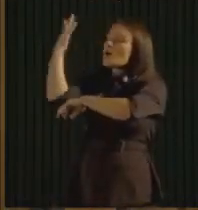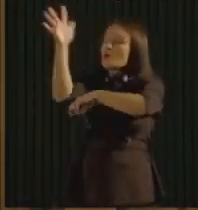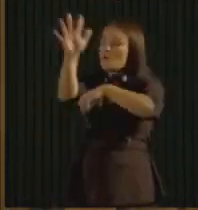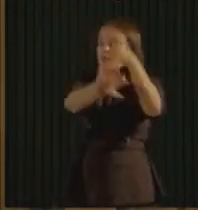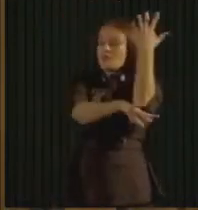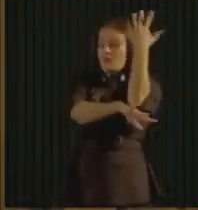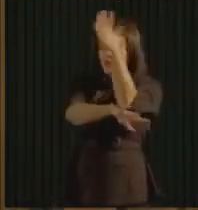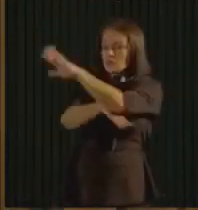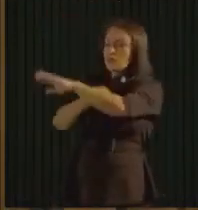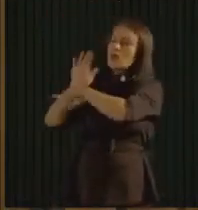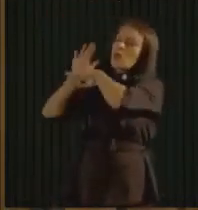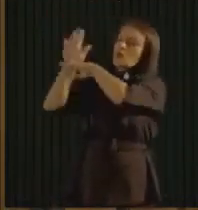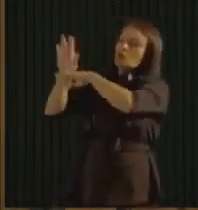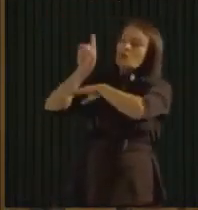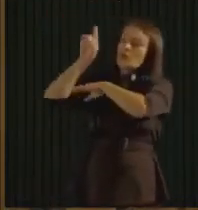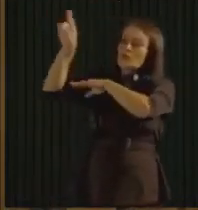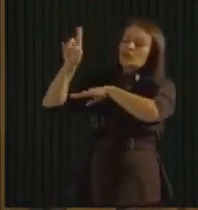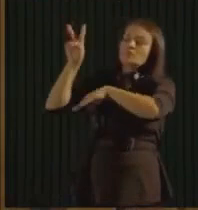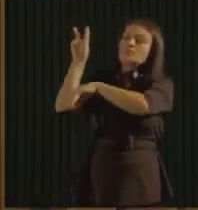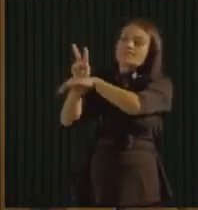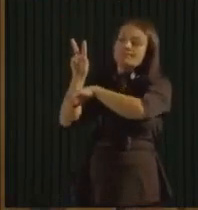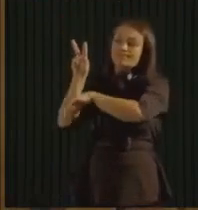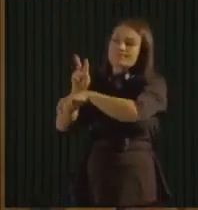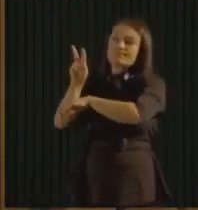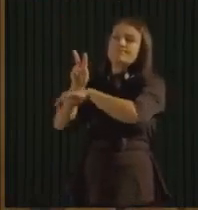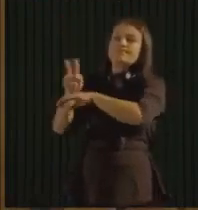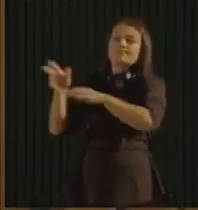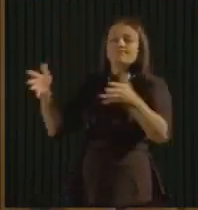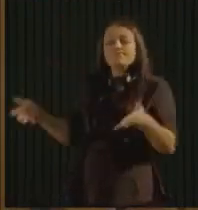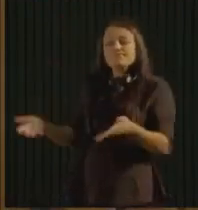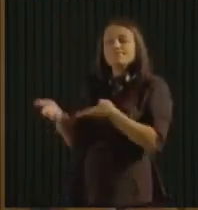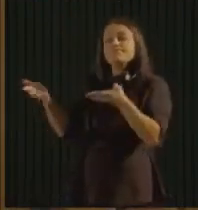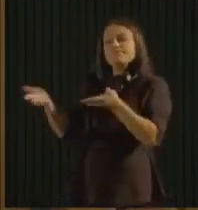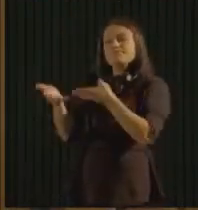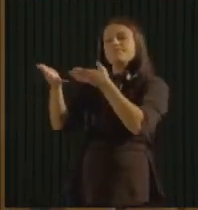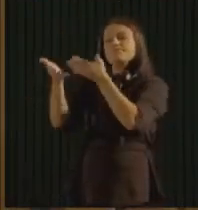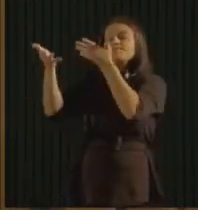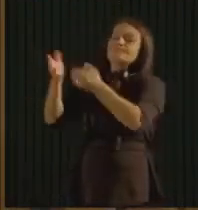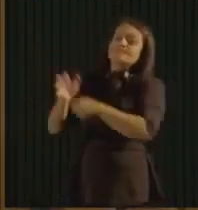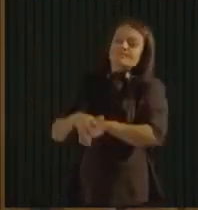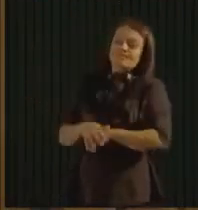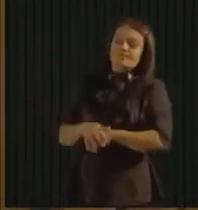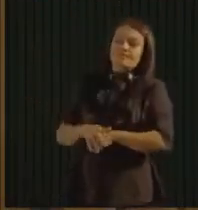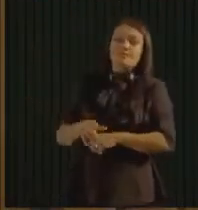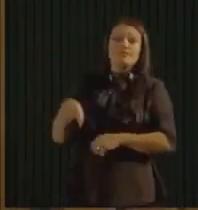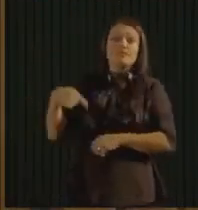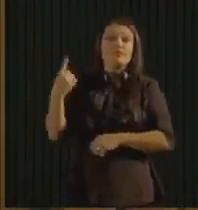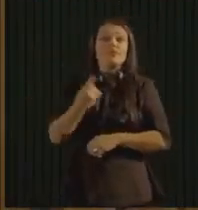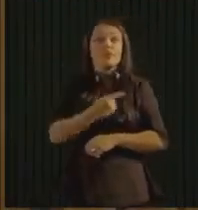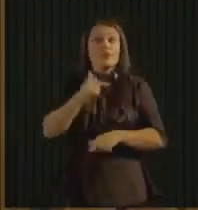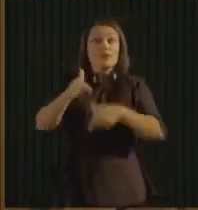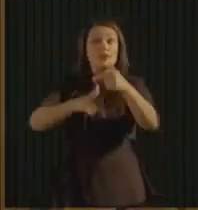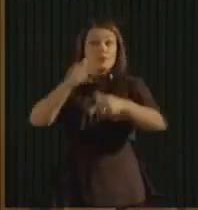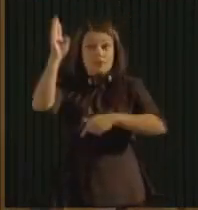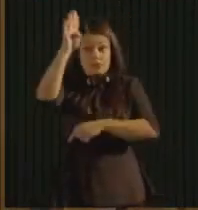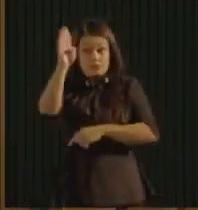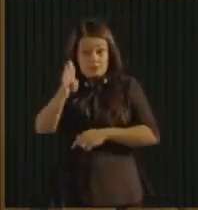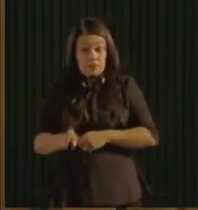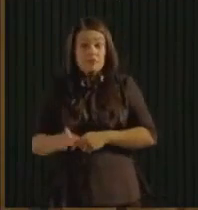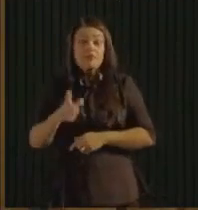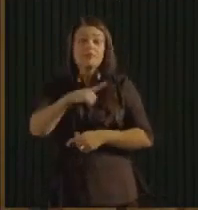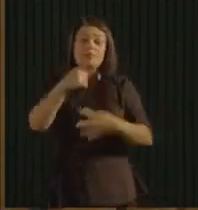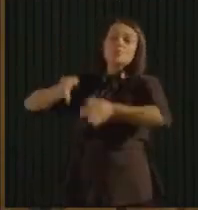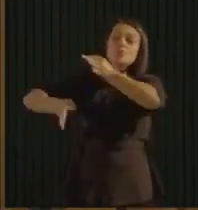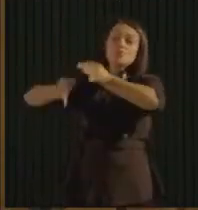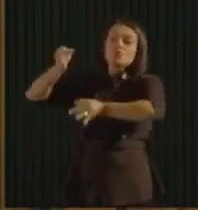a questão de resíduos sólidos na Amazônia é gravíssima. Né? Então, em nível nacional, isso. Nós temos outra, como cada estado